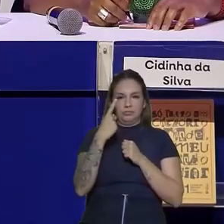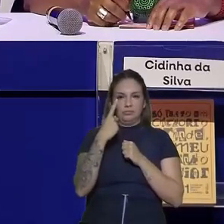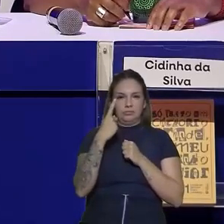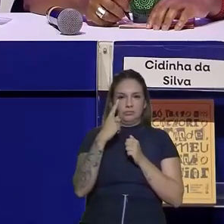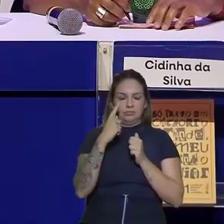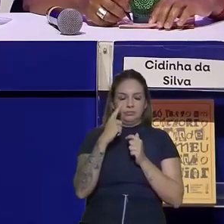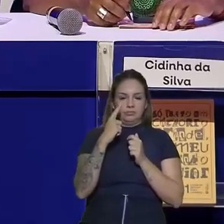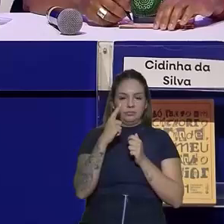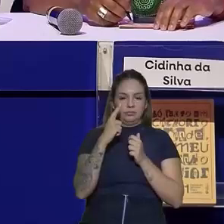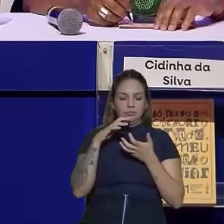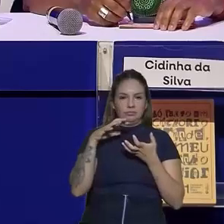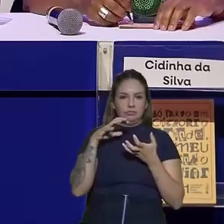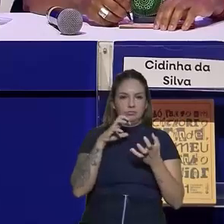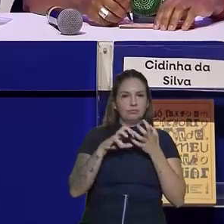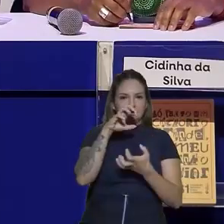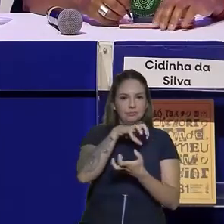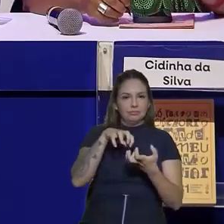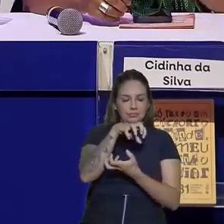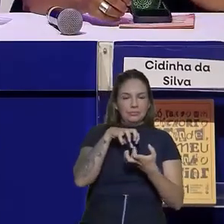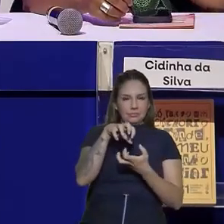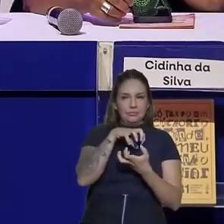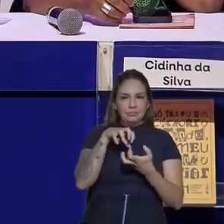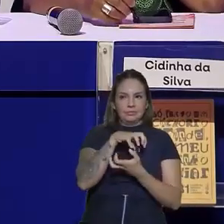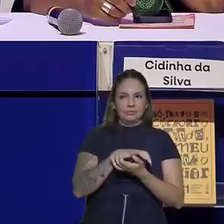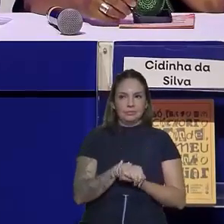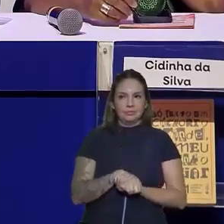das greves que a gente, enfim,